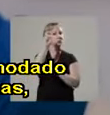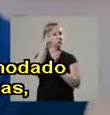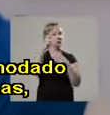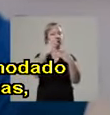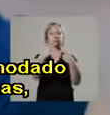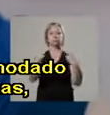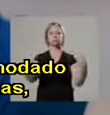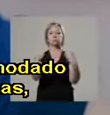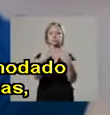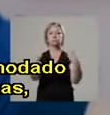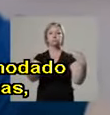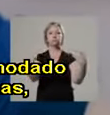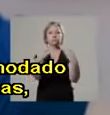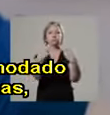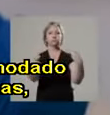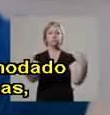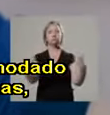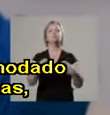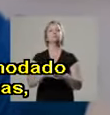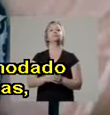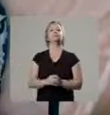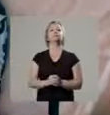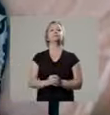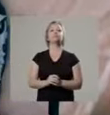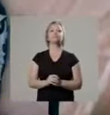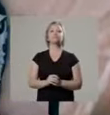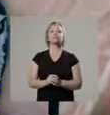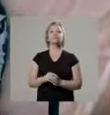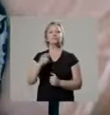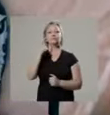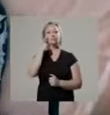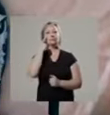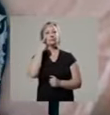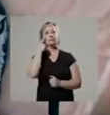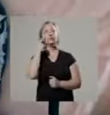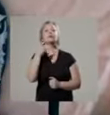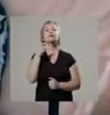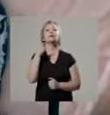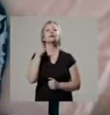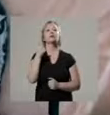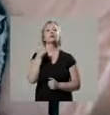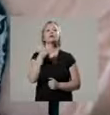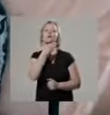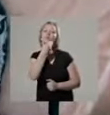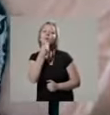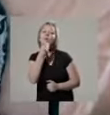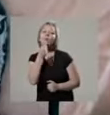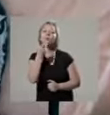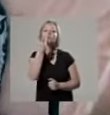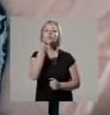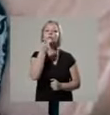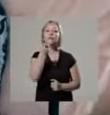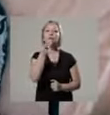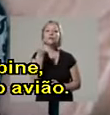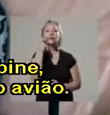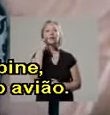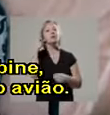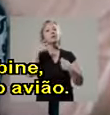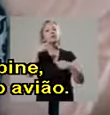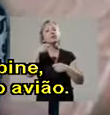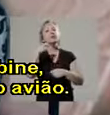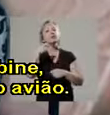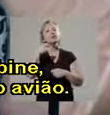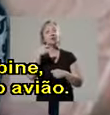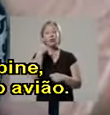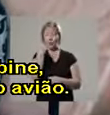mundo acomodado nas primeiras poltronas, né? Vira o CAN, né? E fala para o comissário que